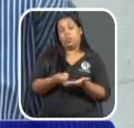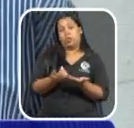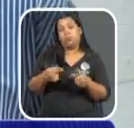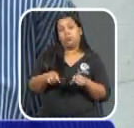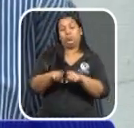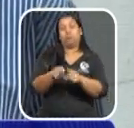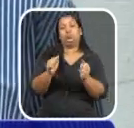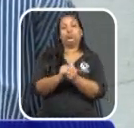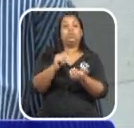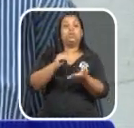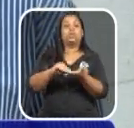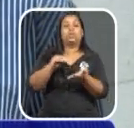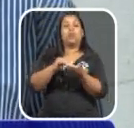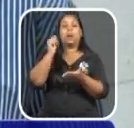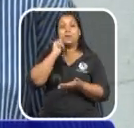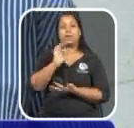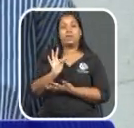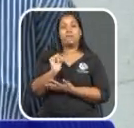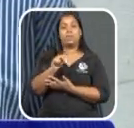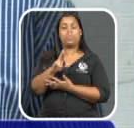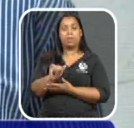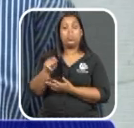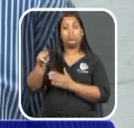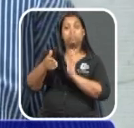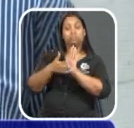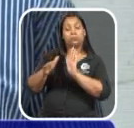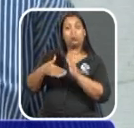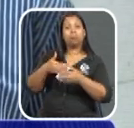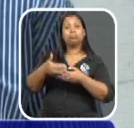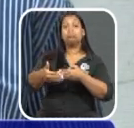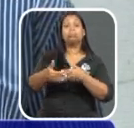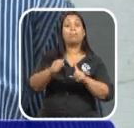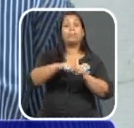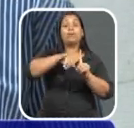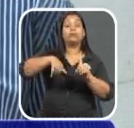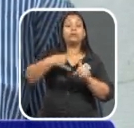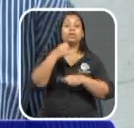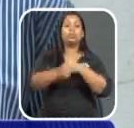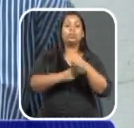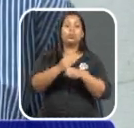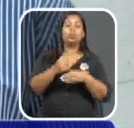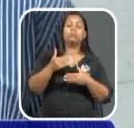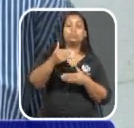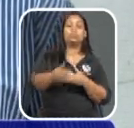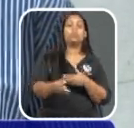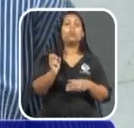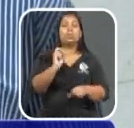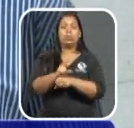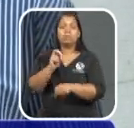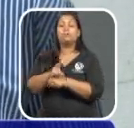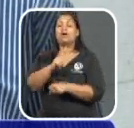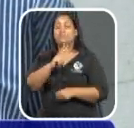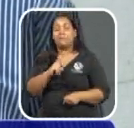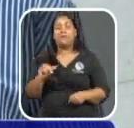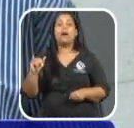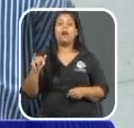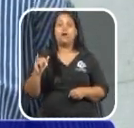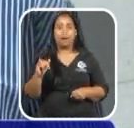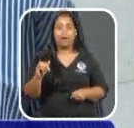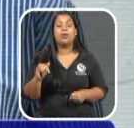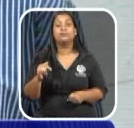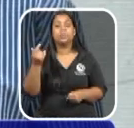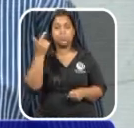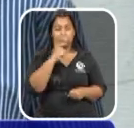a secretária Fabiana, né, que nos prometeu que até em janeiro do ano que vem essas vagas tendem a ser